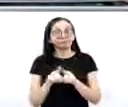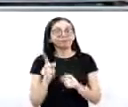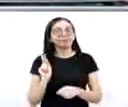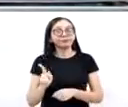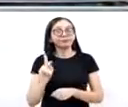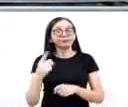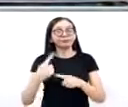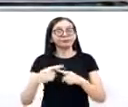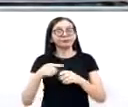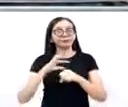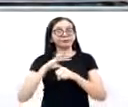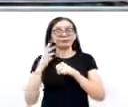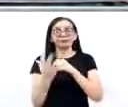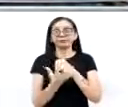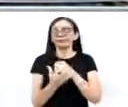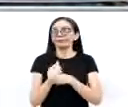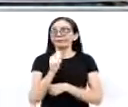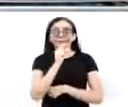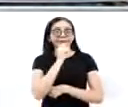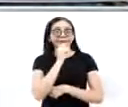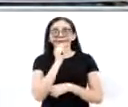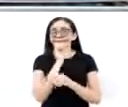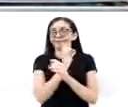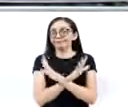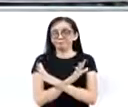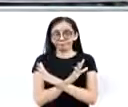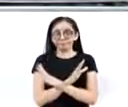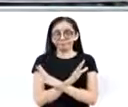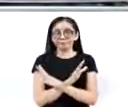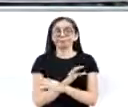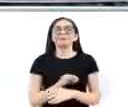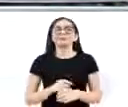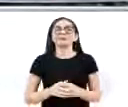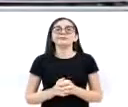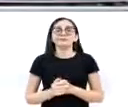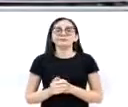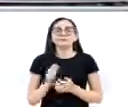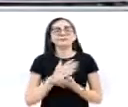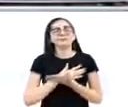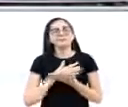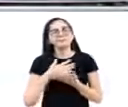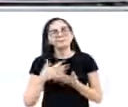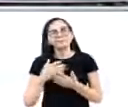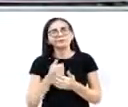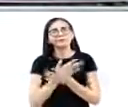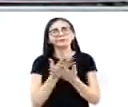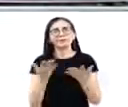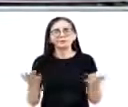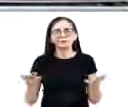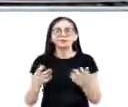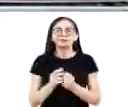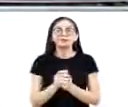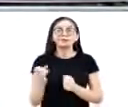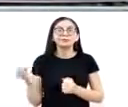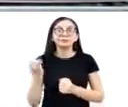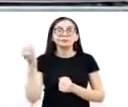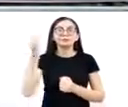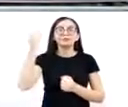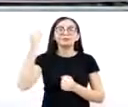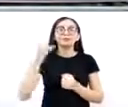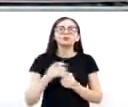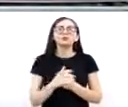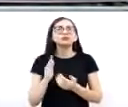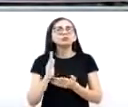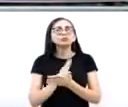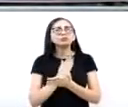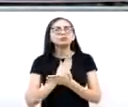E estamos passando ainda, porque ainda não vencemos, de fato, essa pandemia. Quero inicialmente colocar para vocês